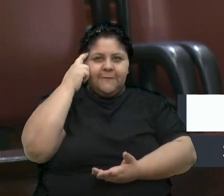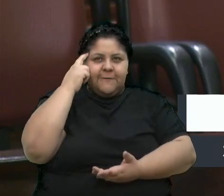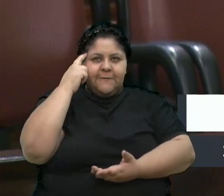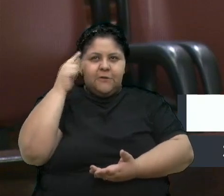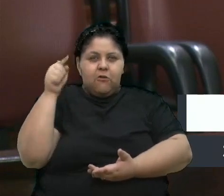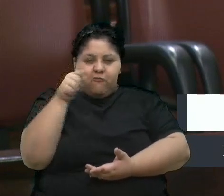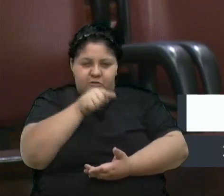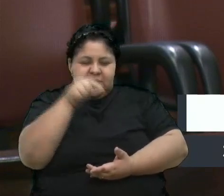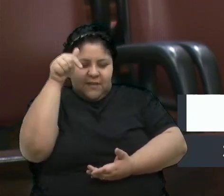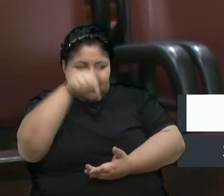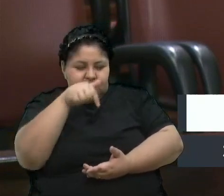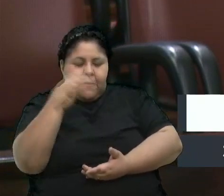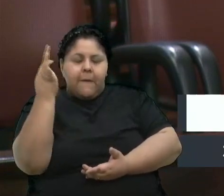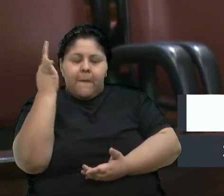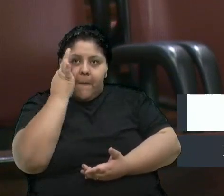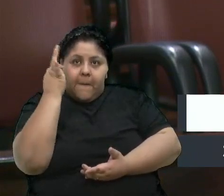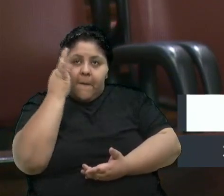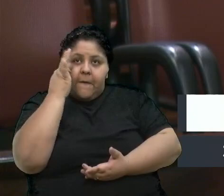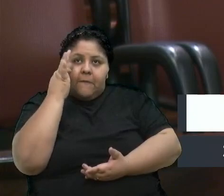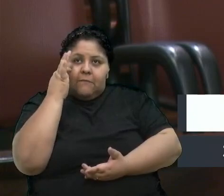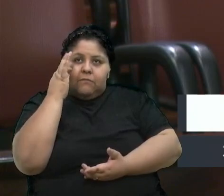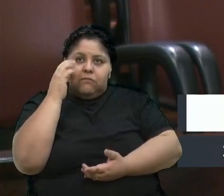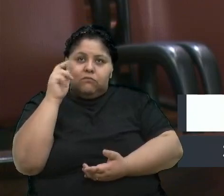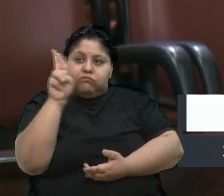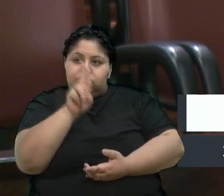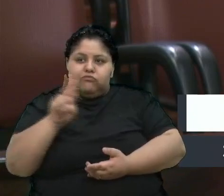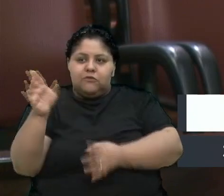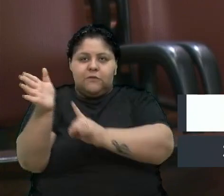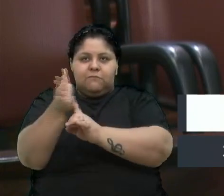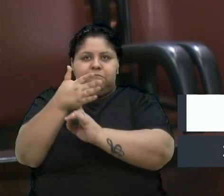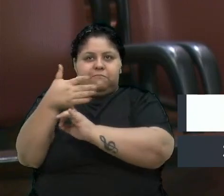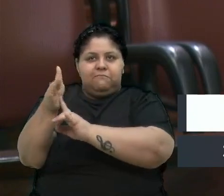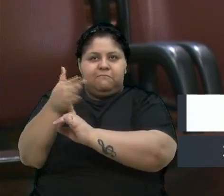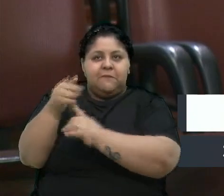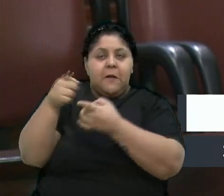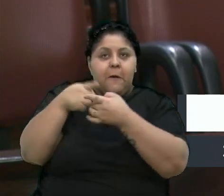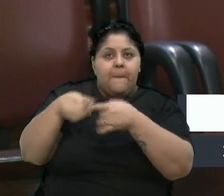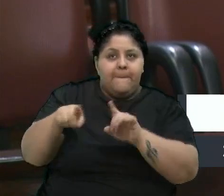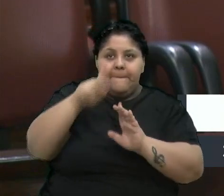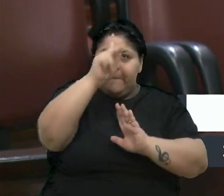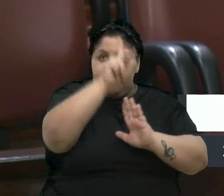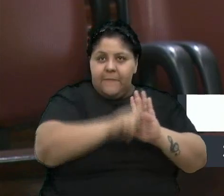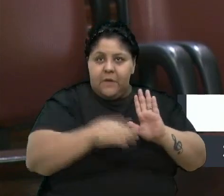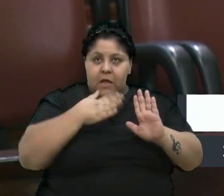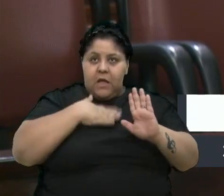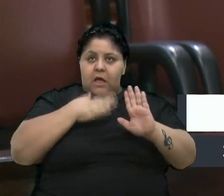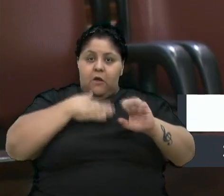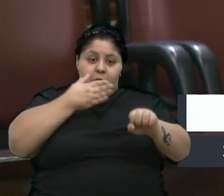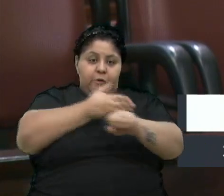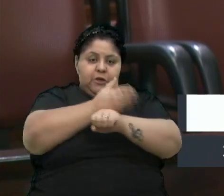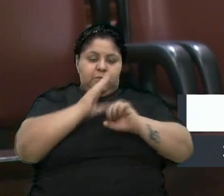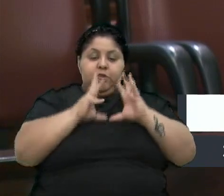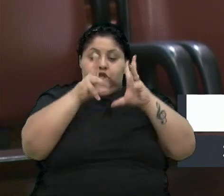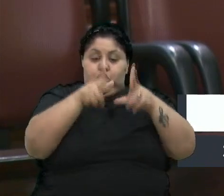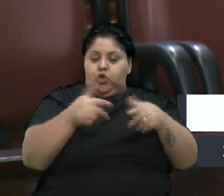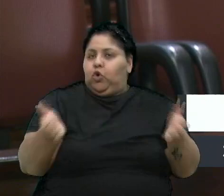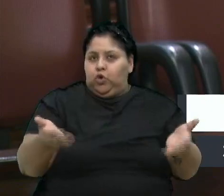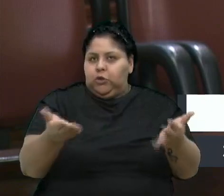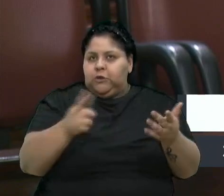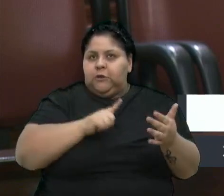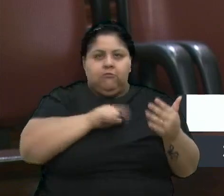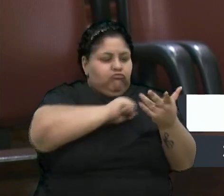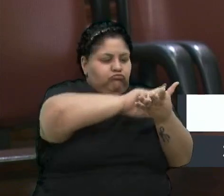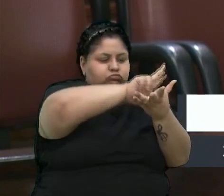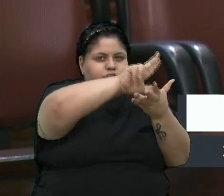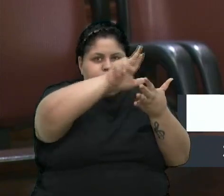aqui sempre erguendo a bandeira. Mas o Aldeia Sesc, eu participei de todos os eventos, né? Tem vários